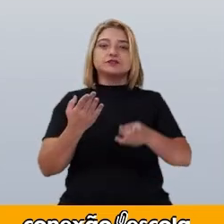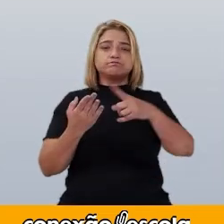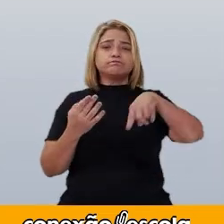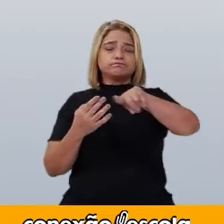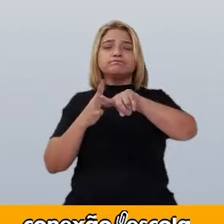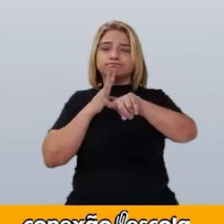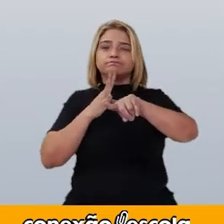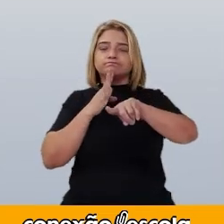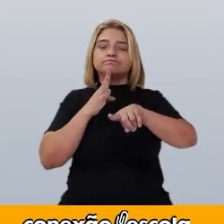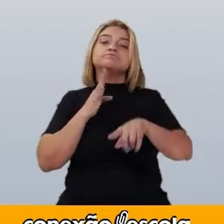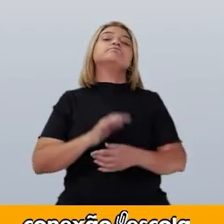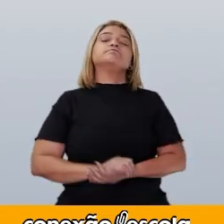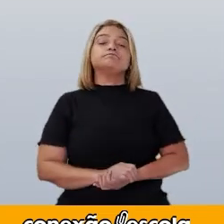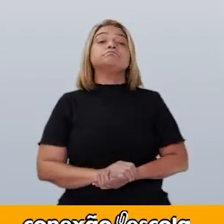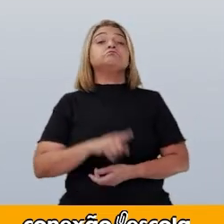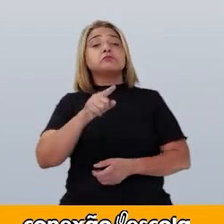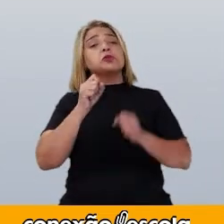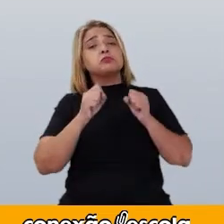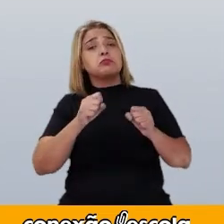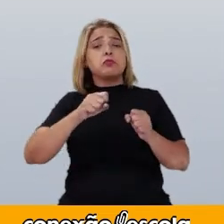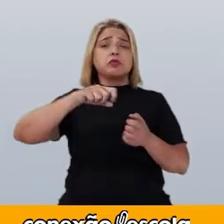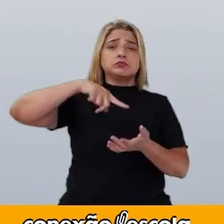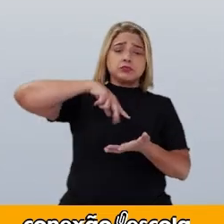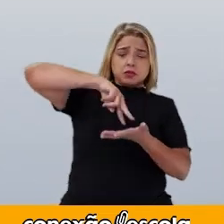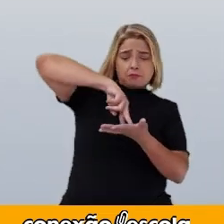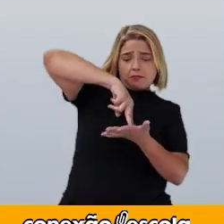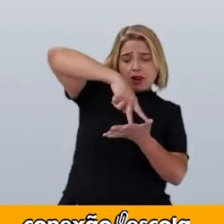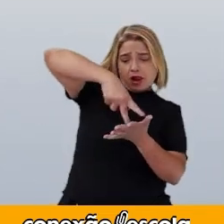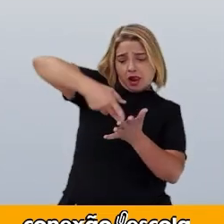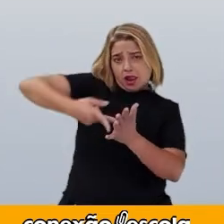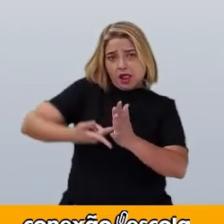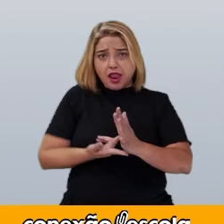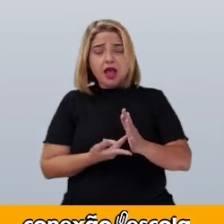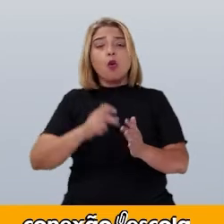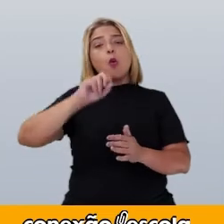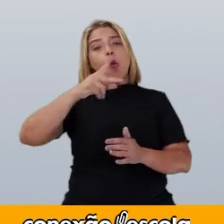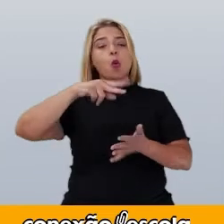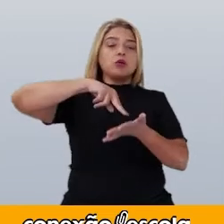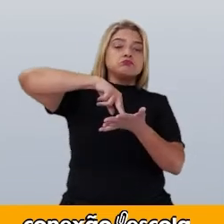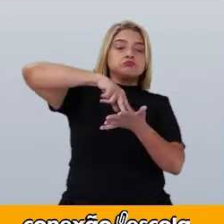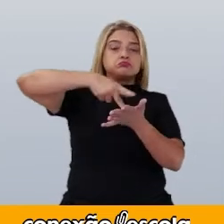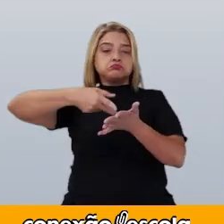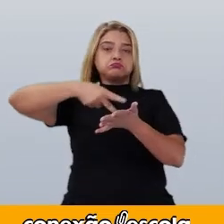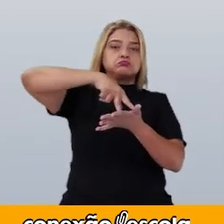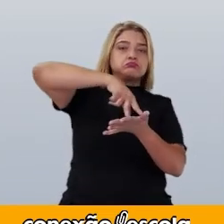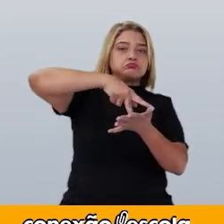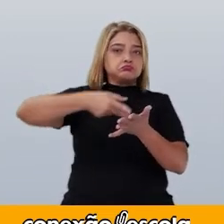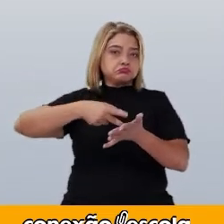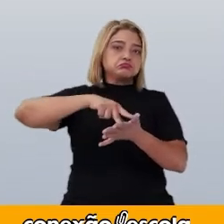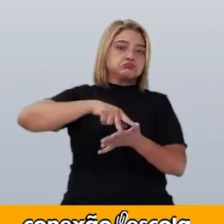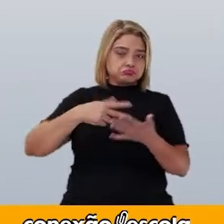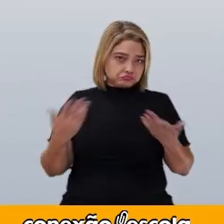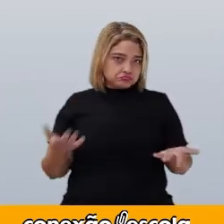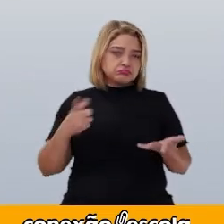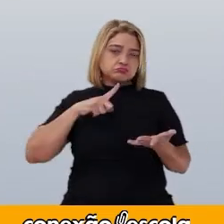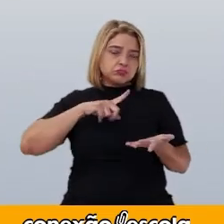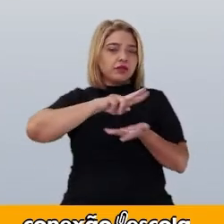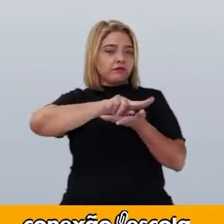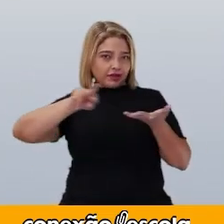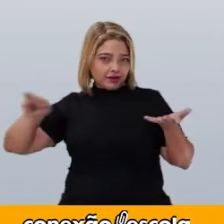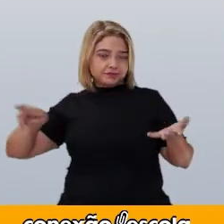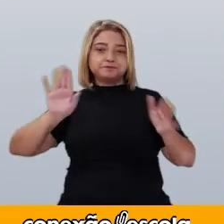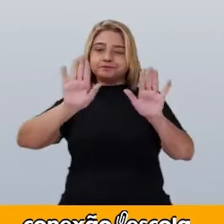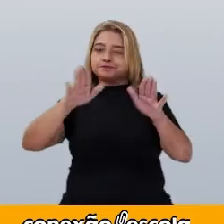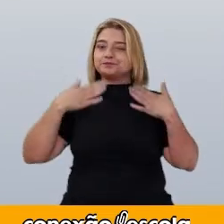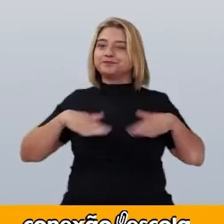ser de uma volta completa ou de meia volta, certo? Mas